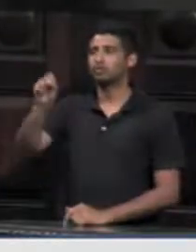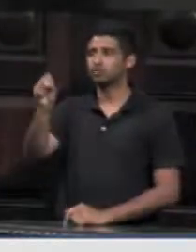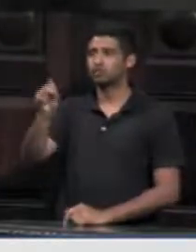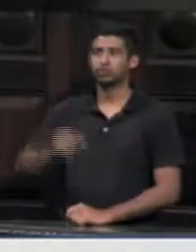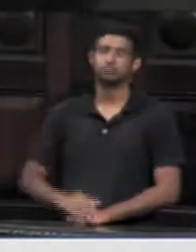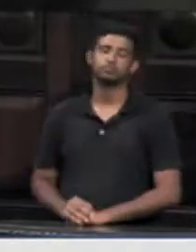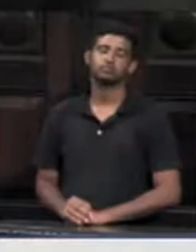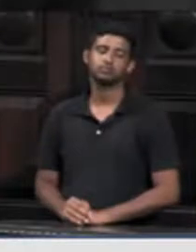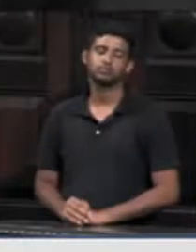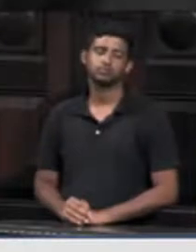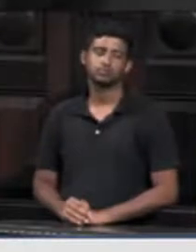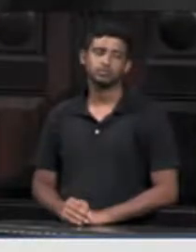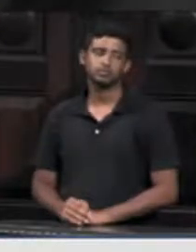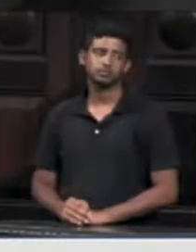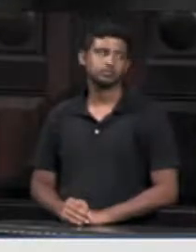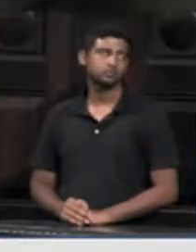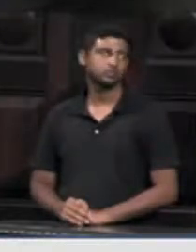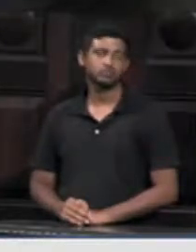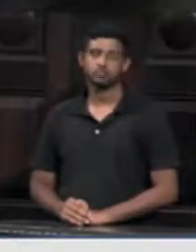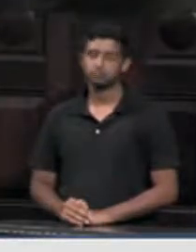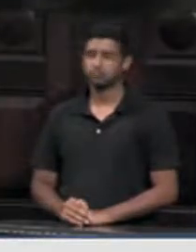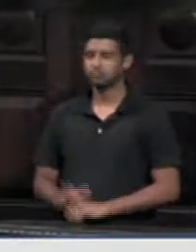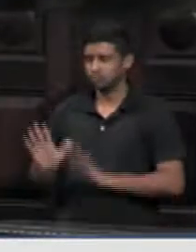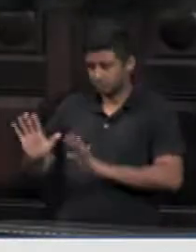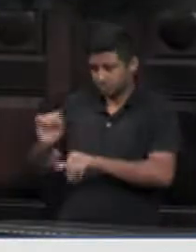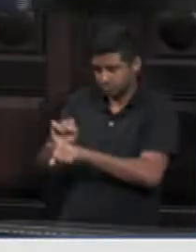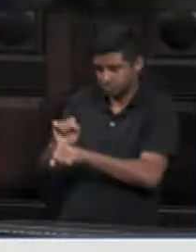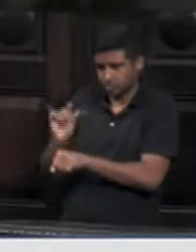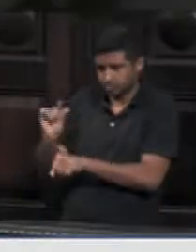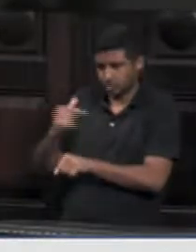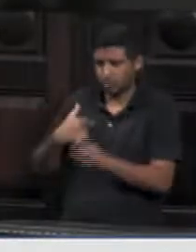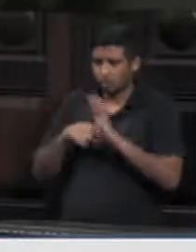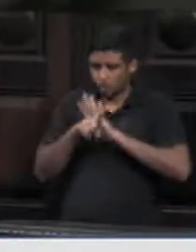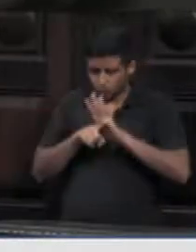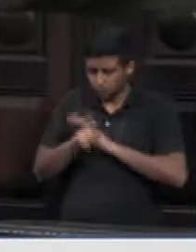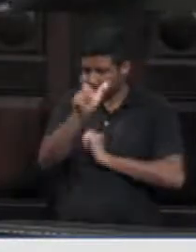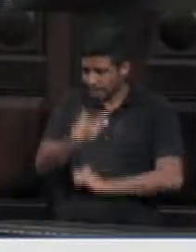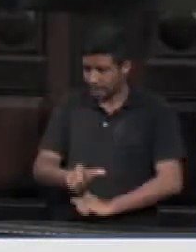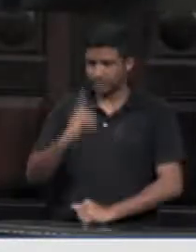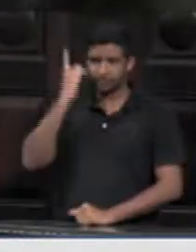Então lá, deixa eu consultar aqui o deputado Luiz Paulo, para ver se a gente pode...